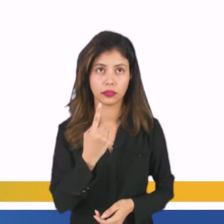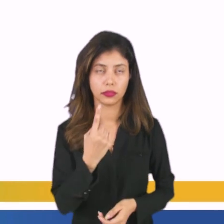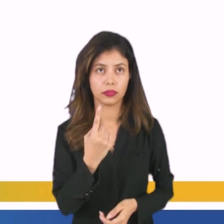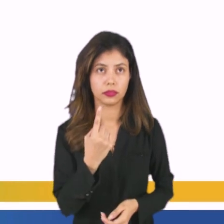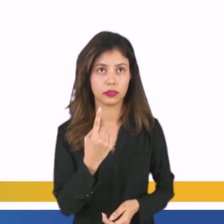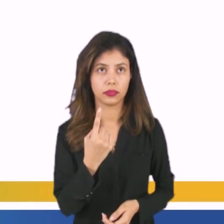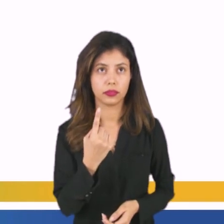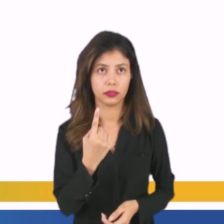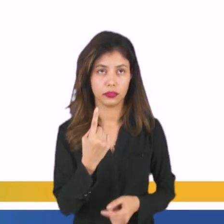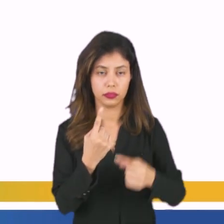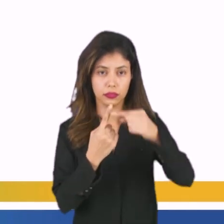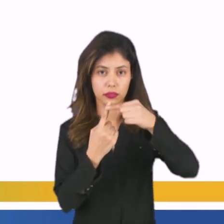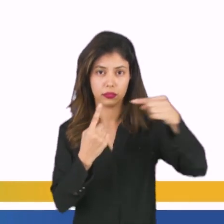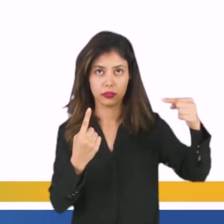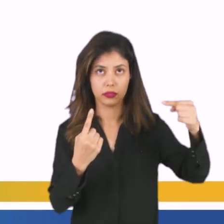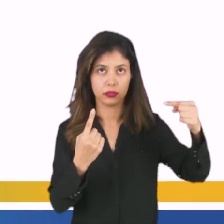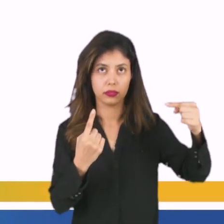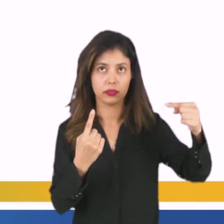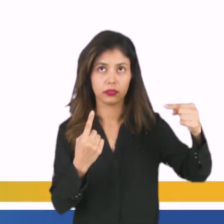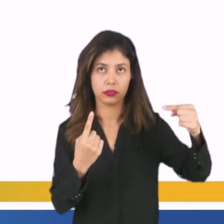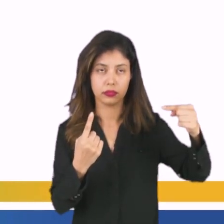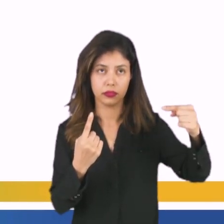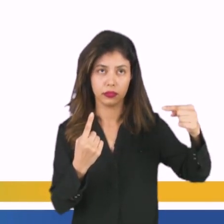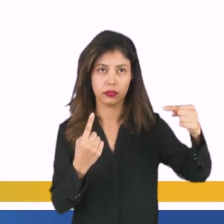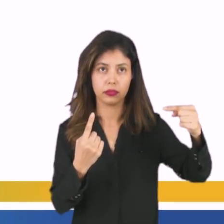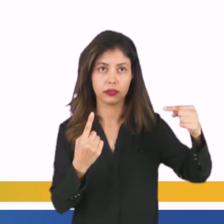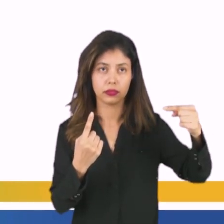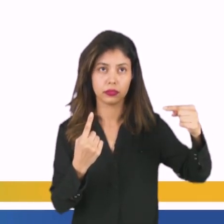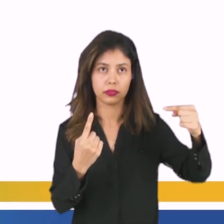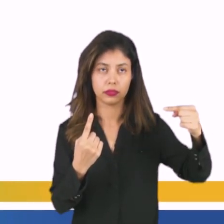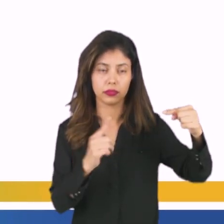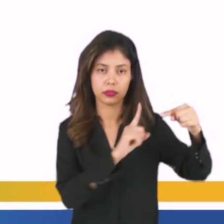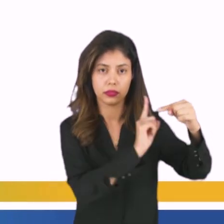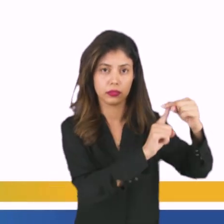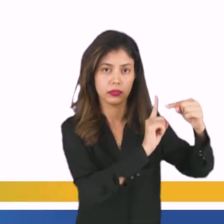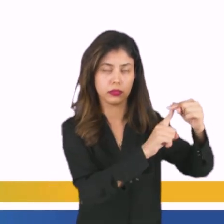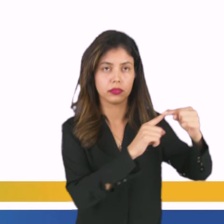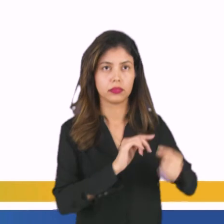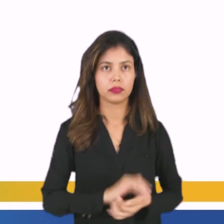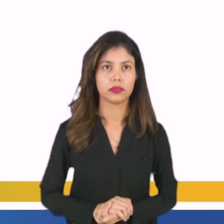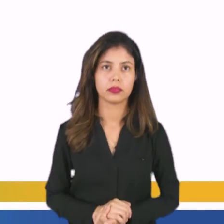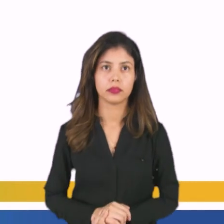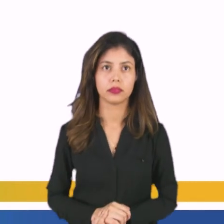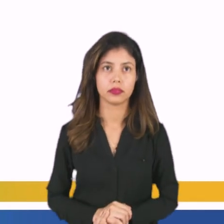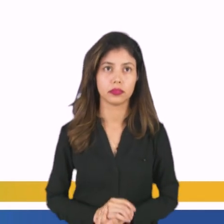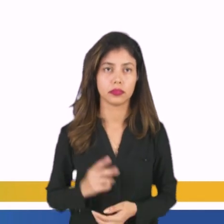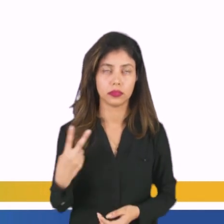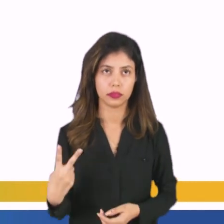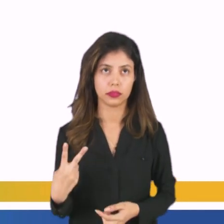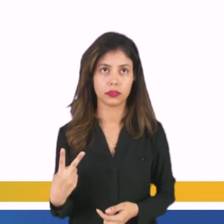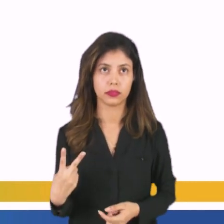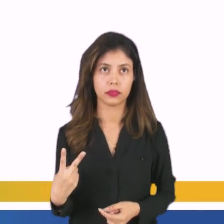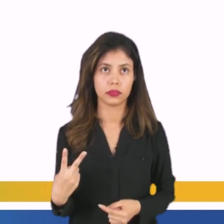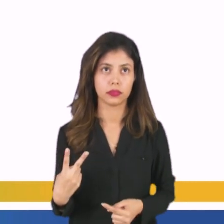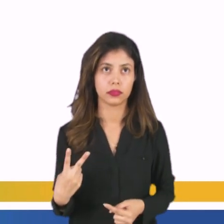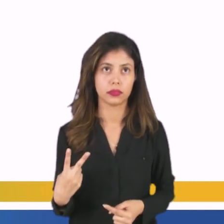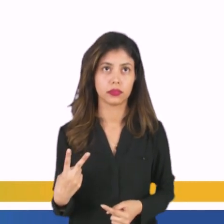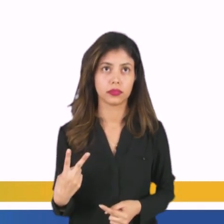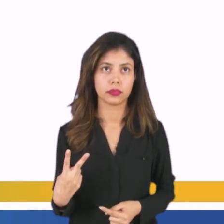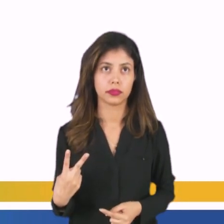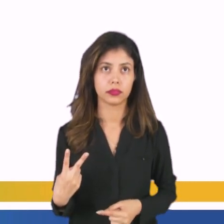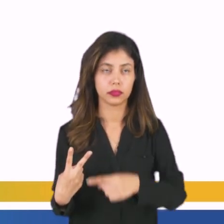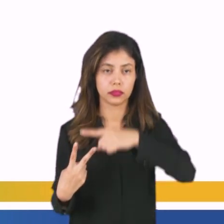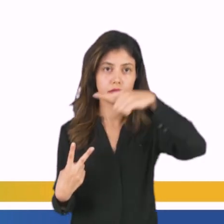1, e ele vai ter correspondência ao 1 positivo de AN. Assim como o 2 terá